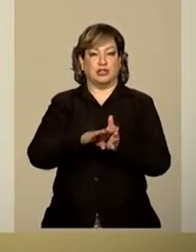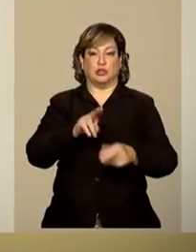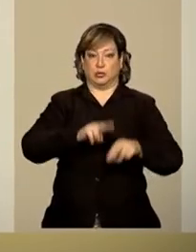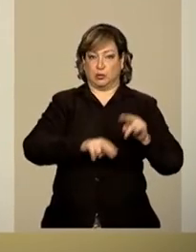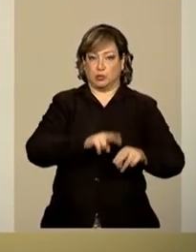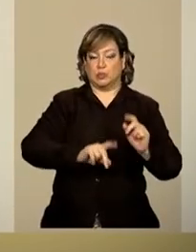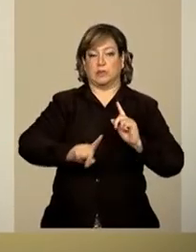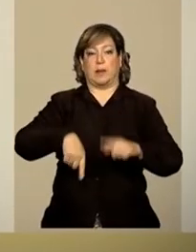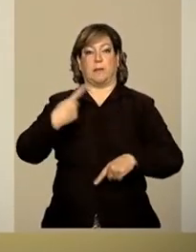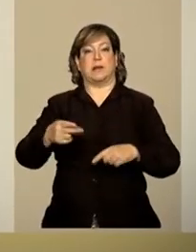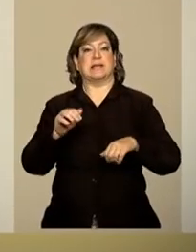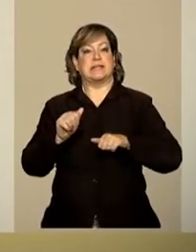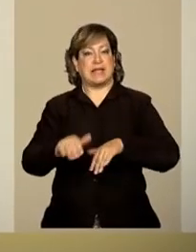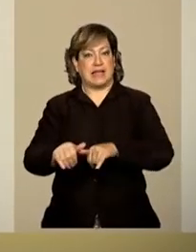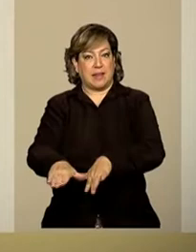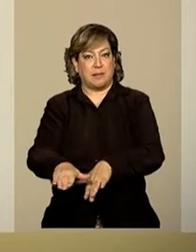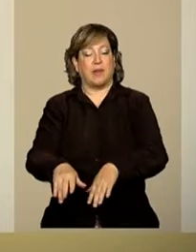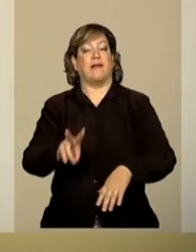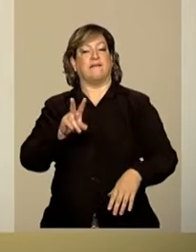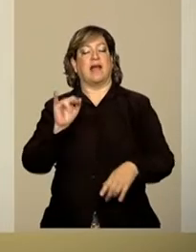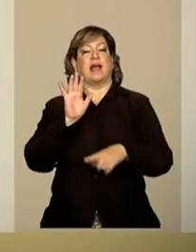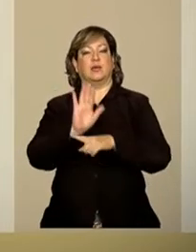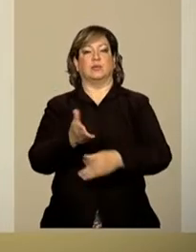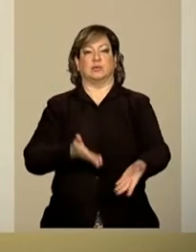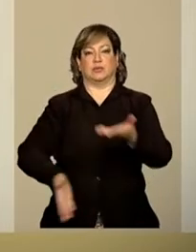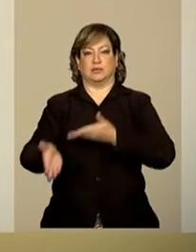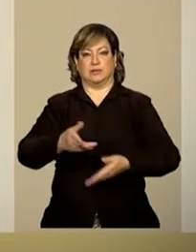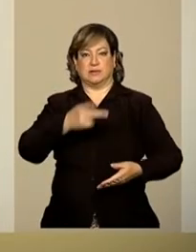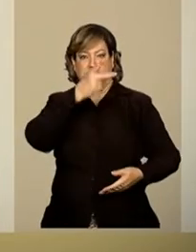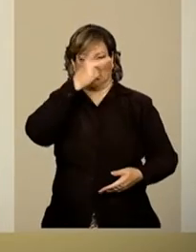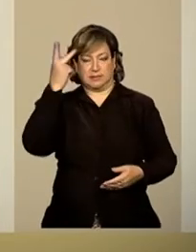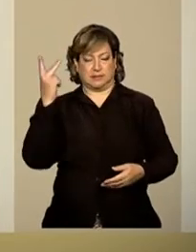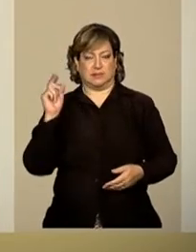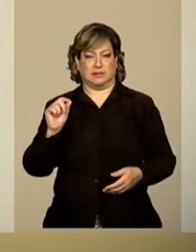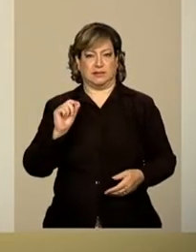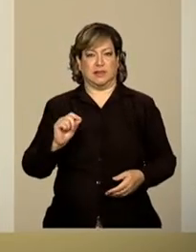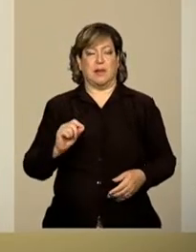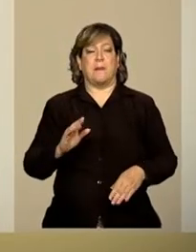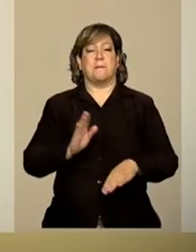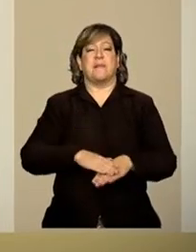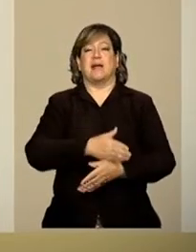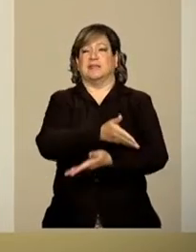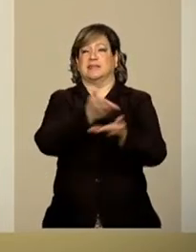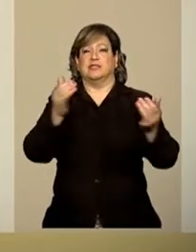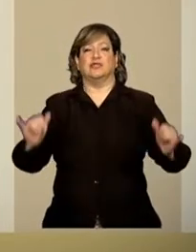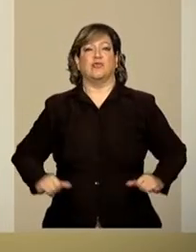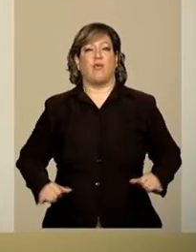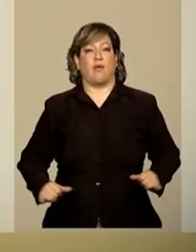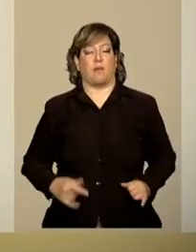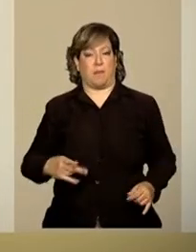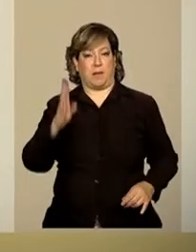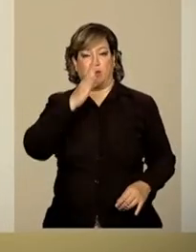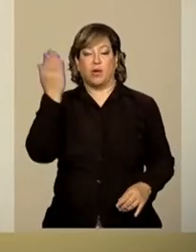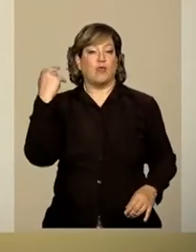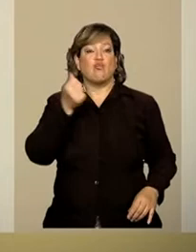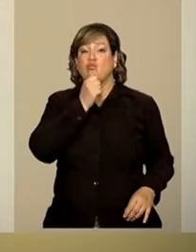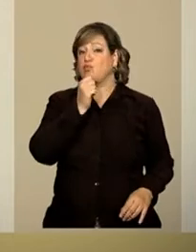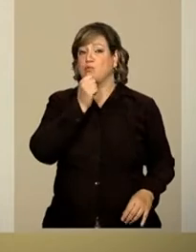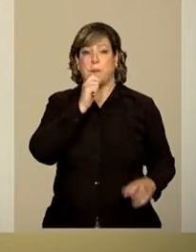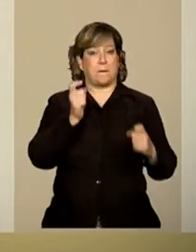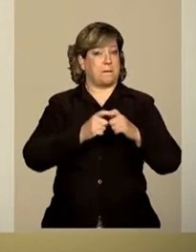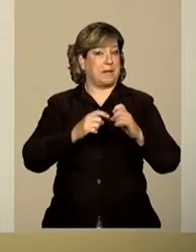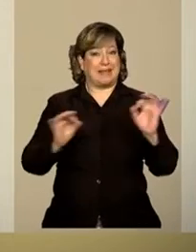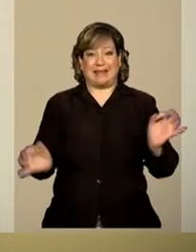Julho e Setembro e vão atender a população mais desassistidas do Brasil que não tinham acesso